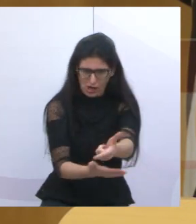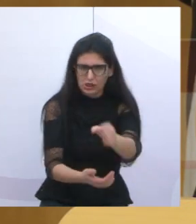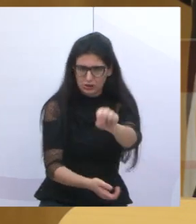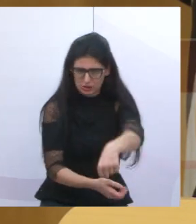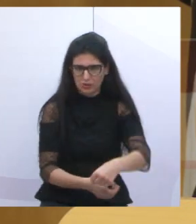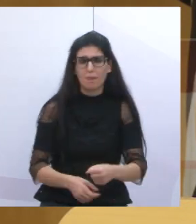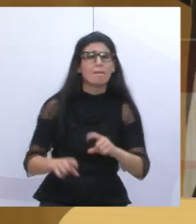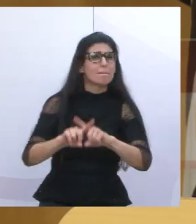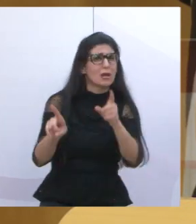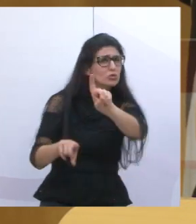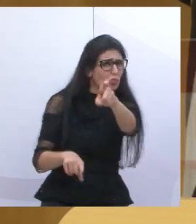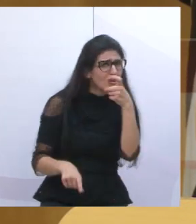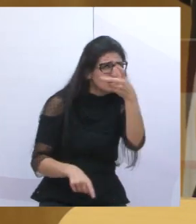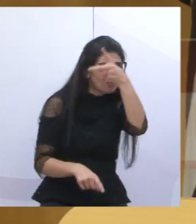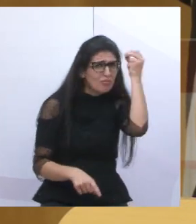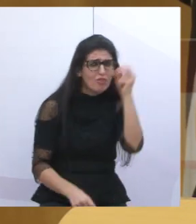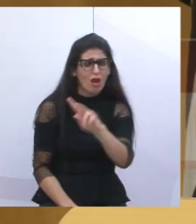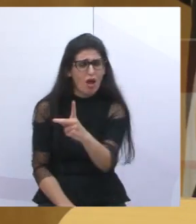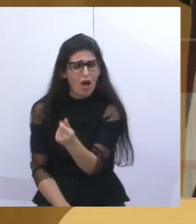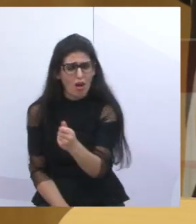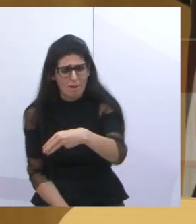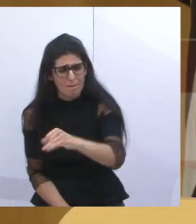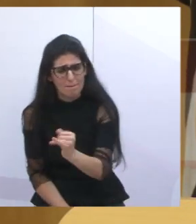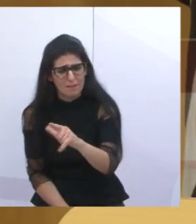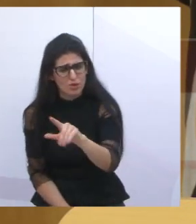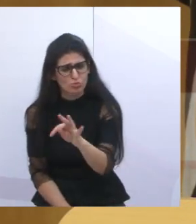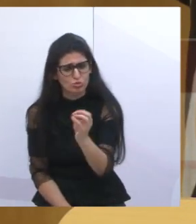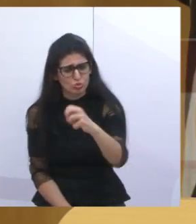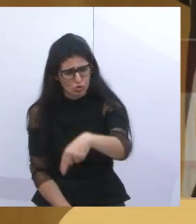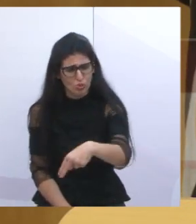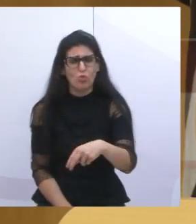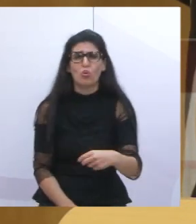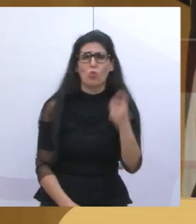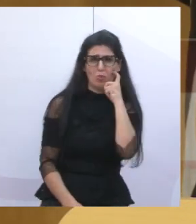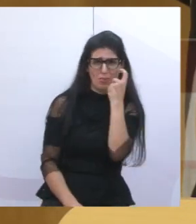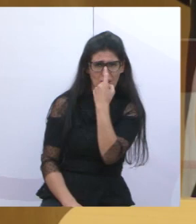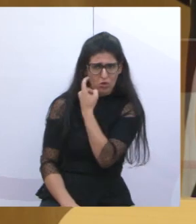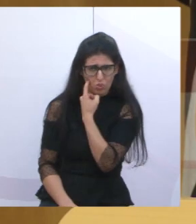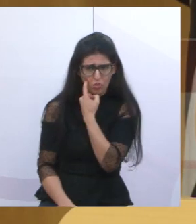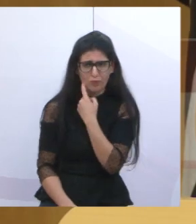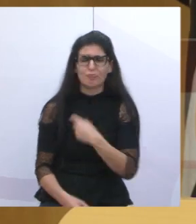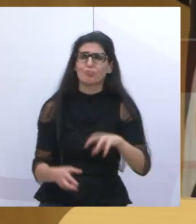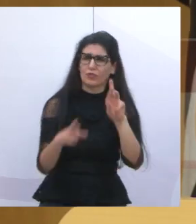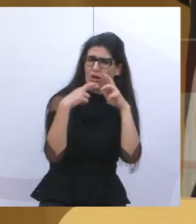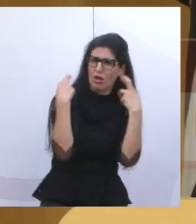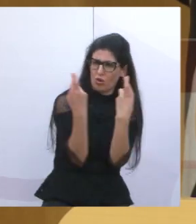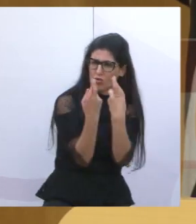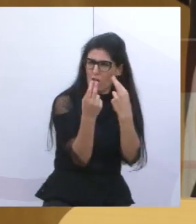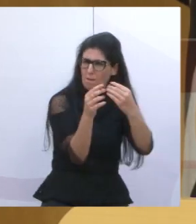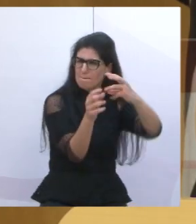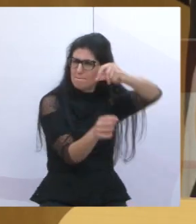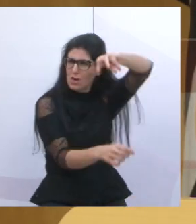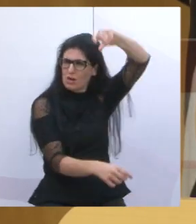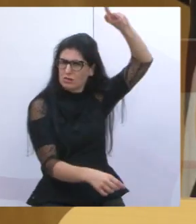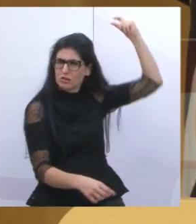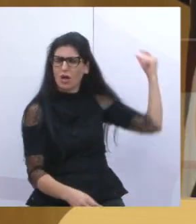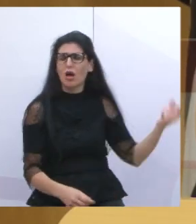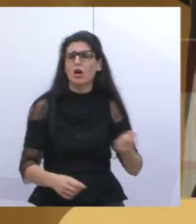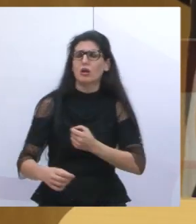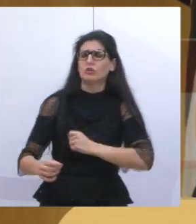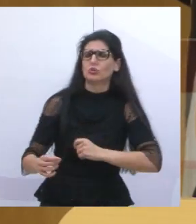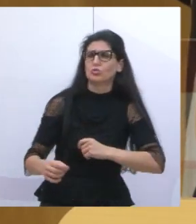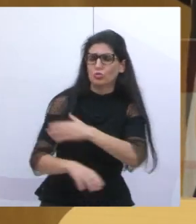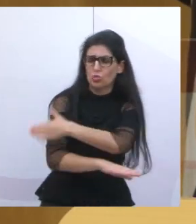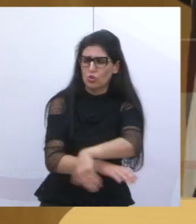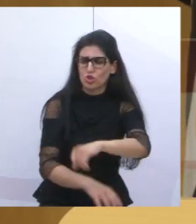O Hamilton fez, aonde que eu moro, nós fizemos reuniões na Beatriz Junqueira,